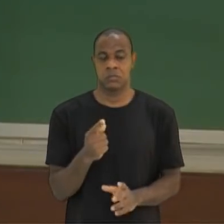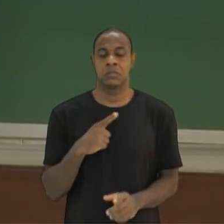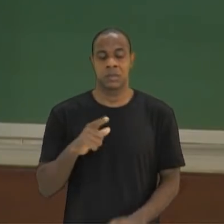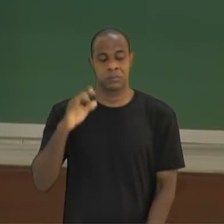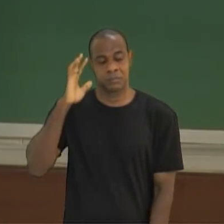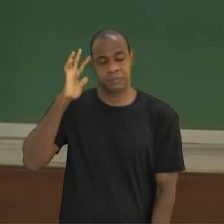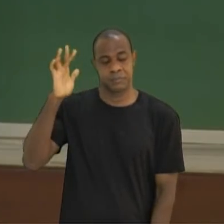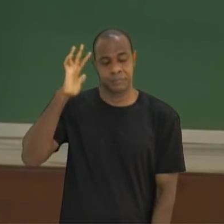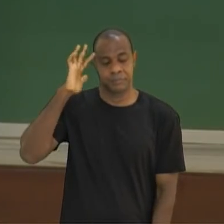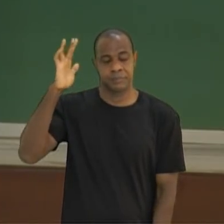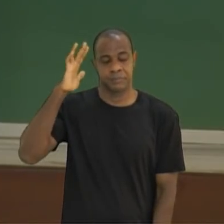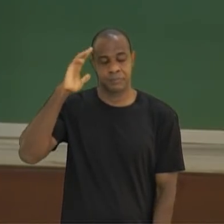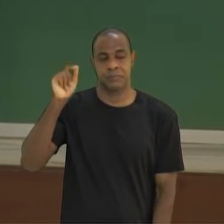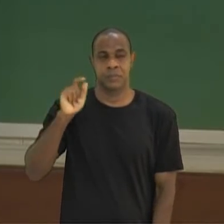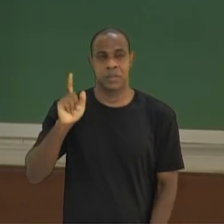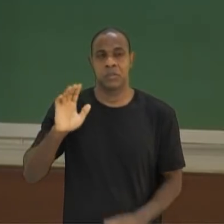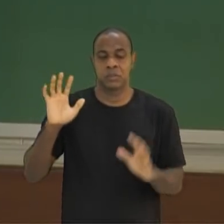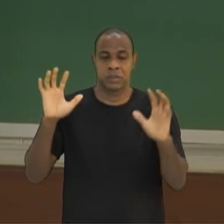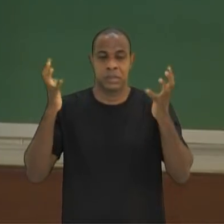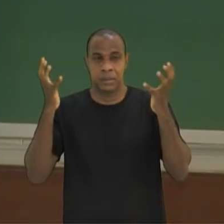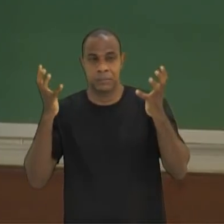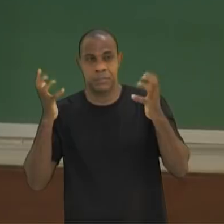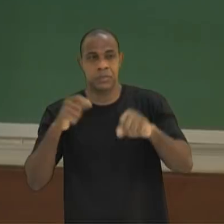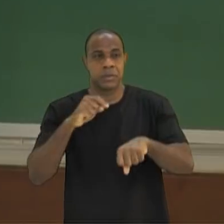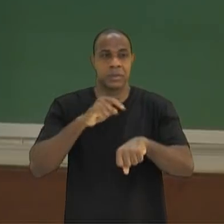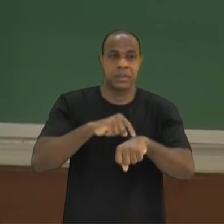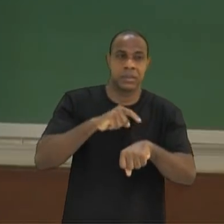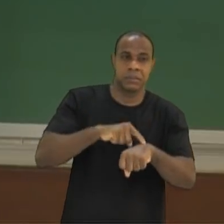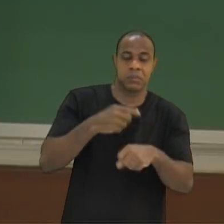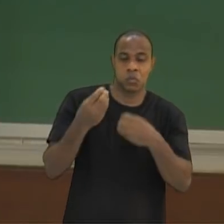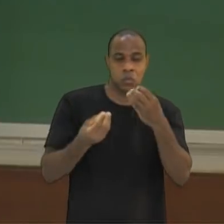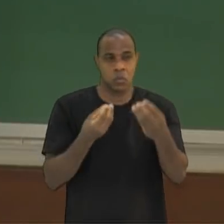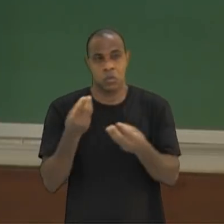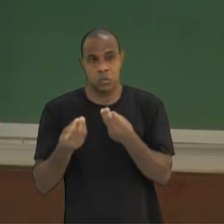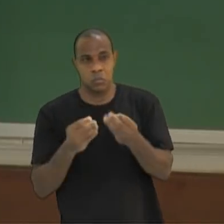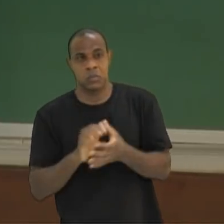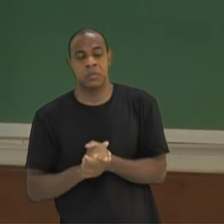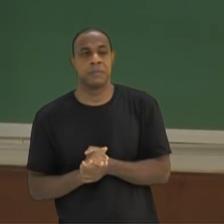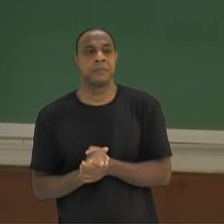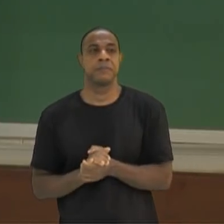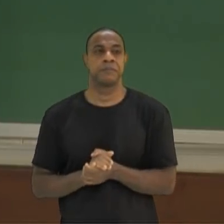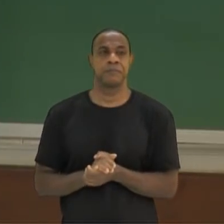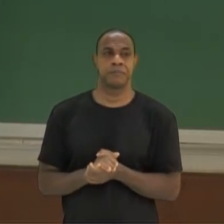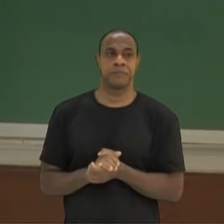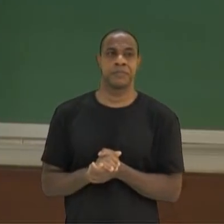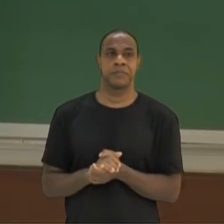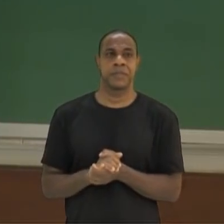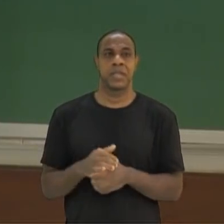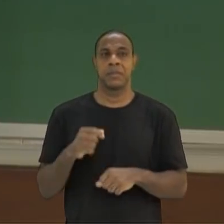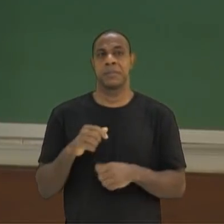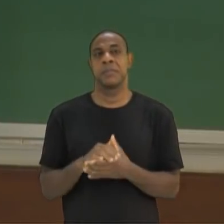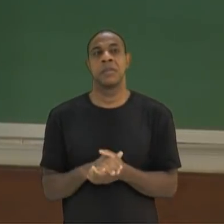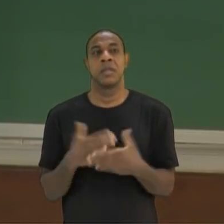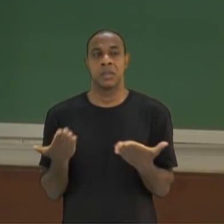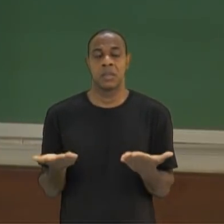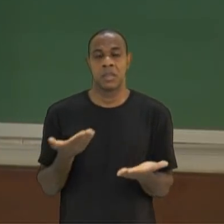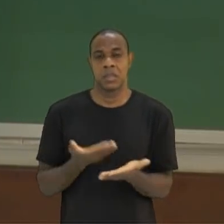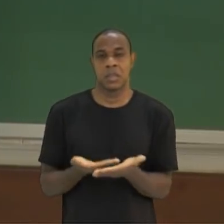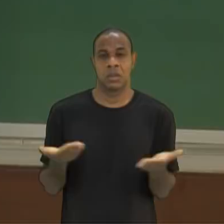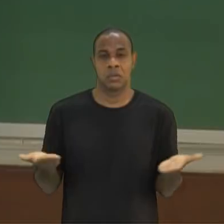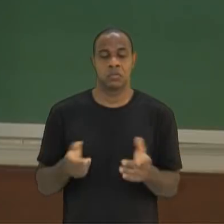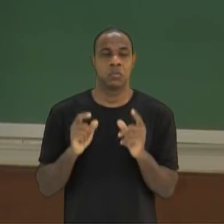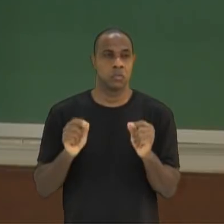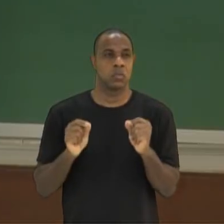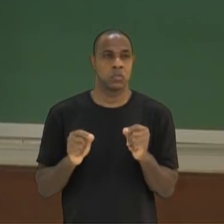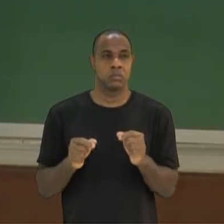reflexões sobre o tempo, né, o tema que está sendo tratado aqui nos dois é tempo. Muito bem. Então, na aula de hoje, a